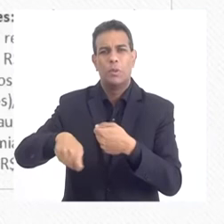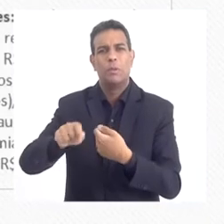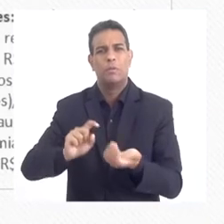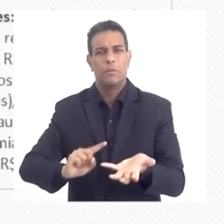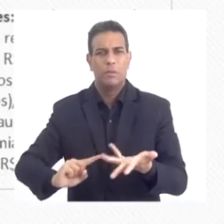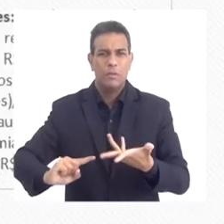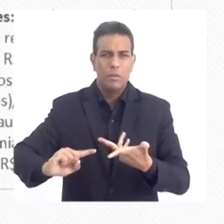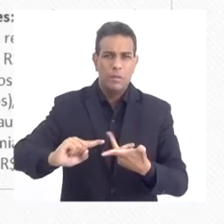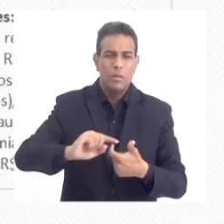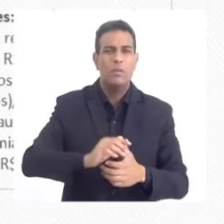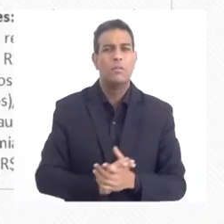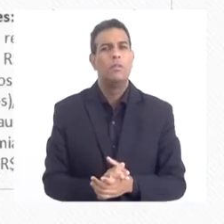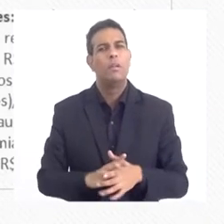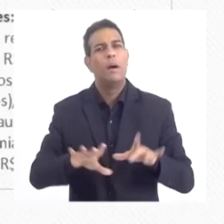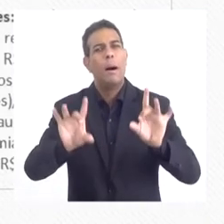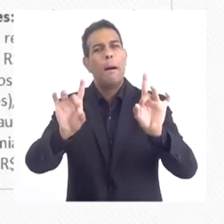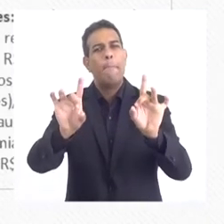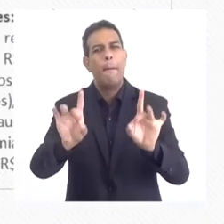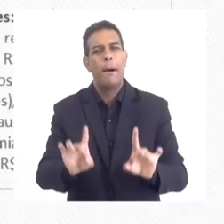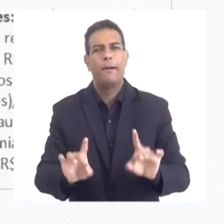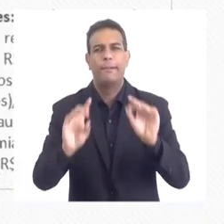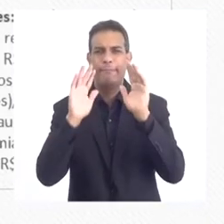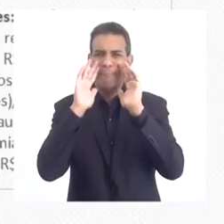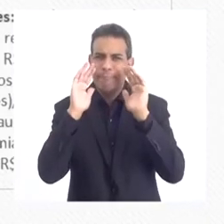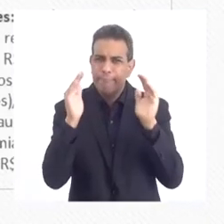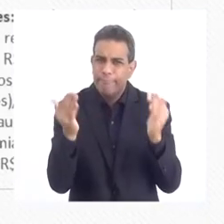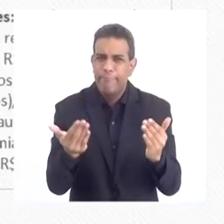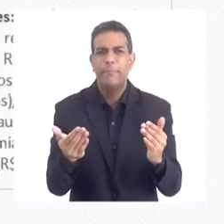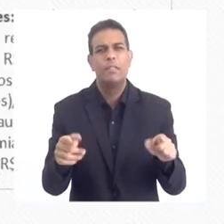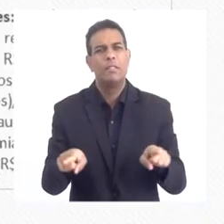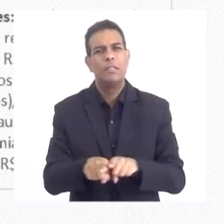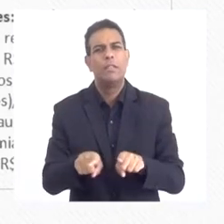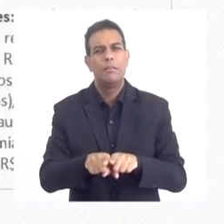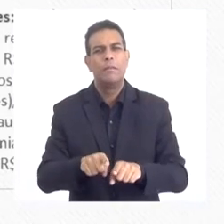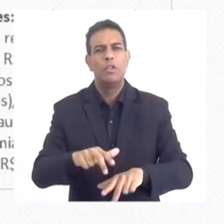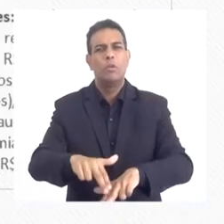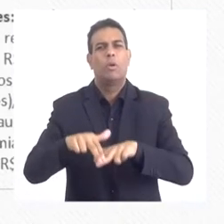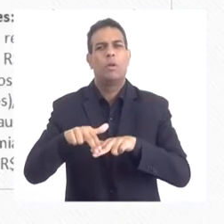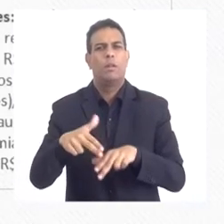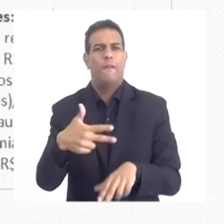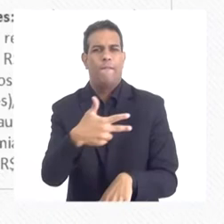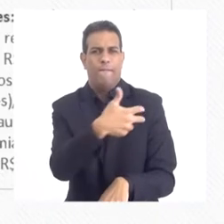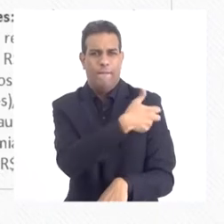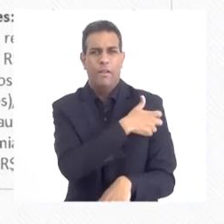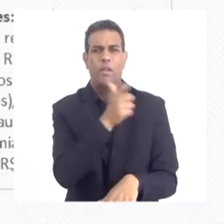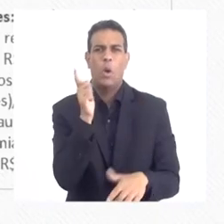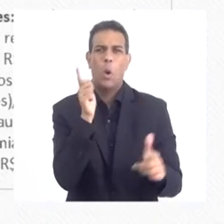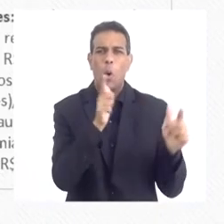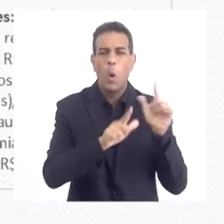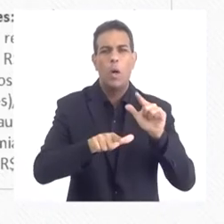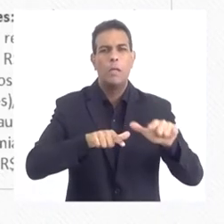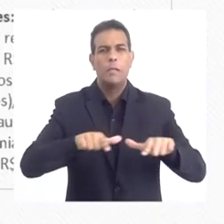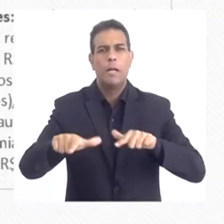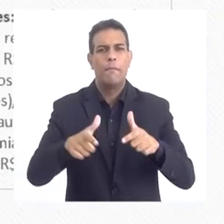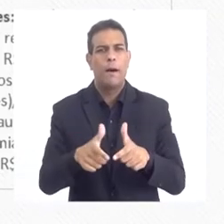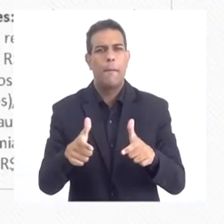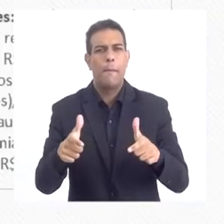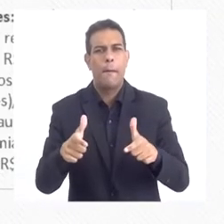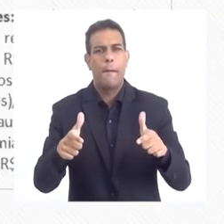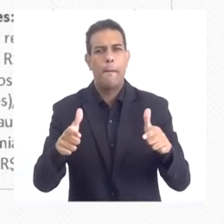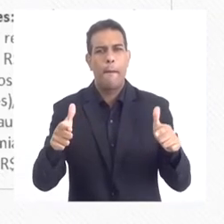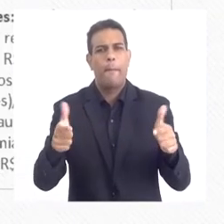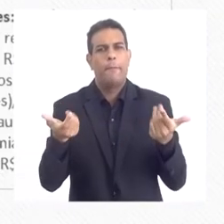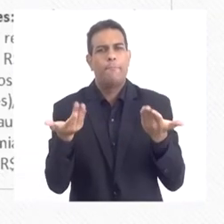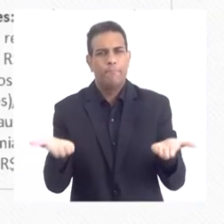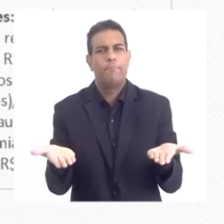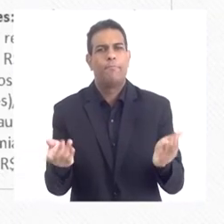crescimento, especialmente a partir da vacinação. Isso fez com que o Estado recuperasse